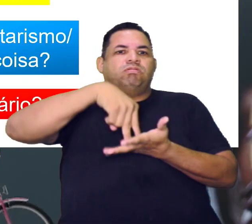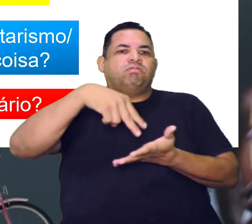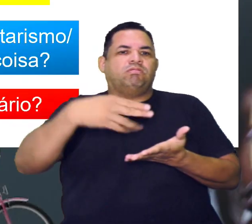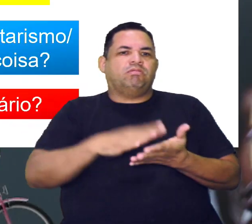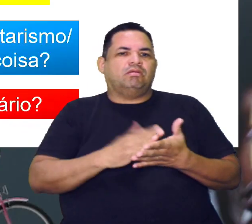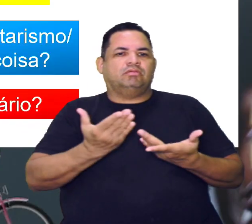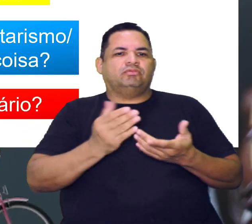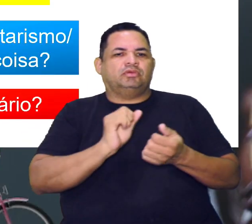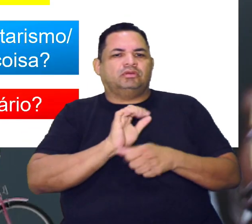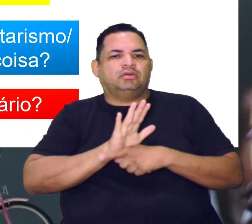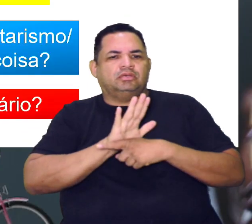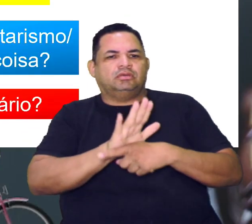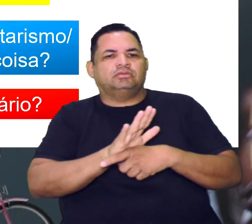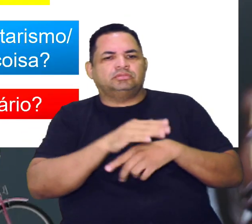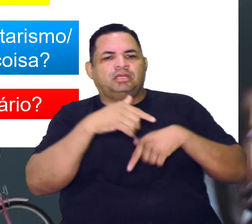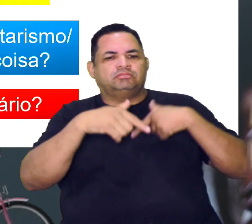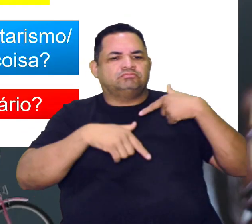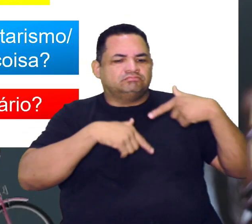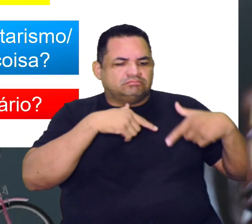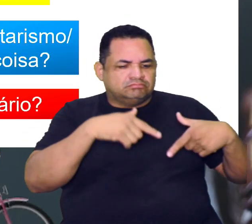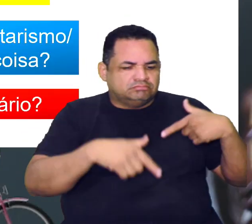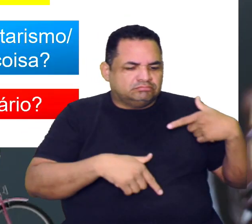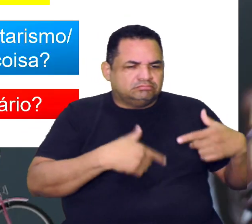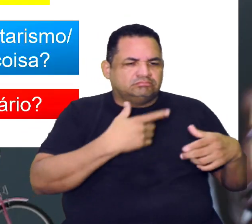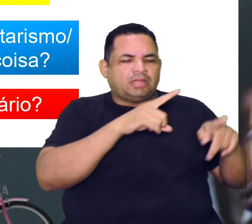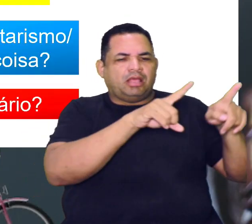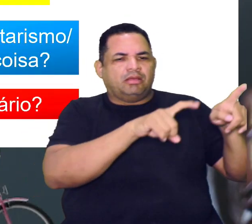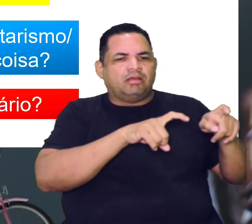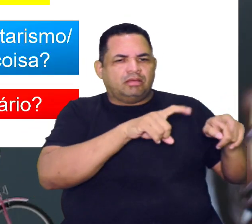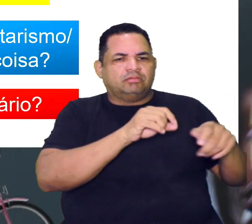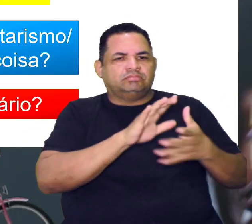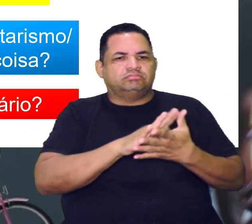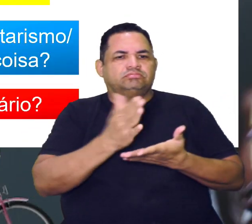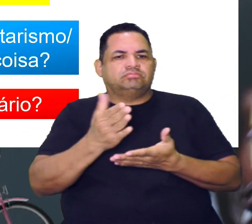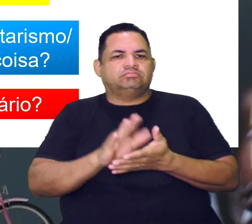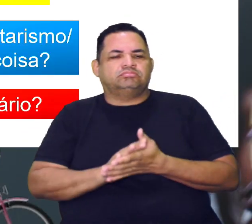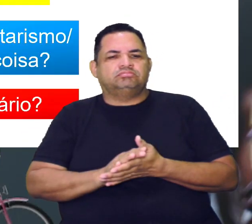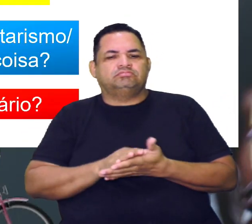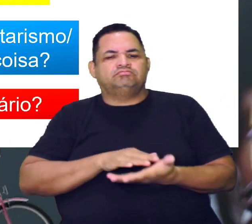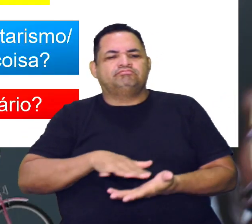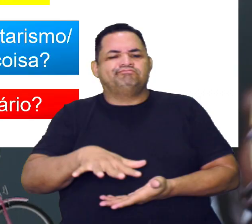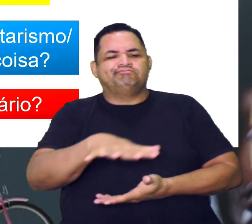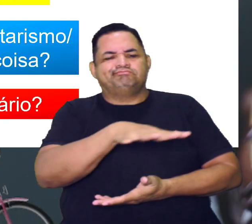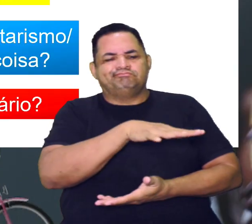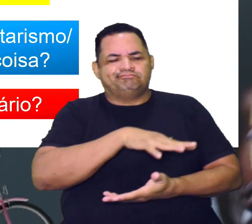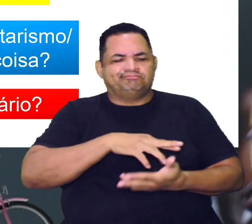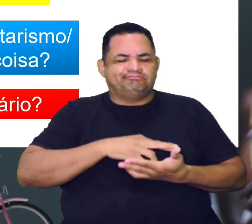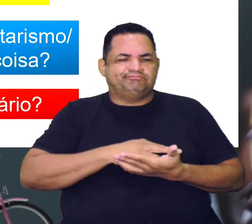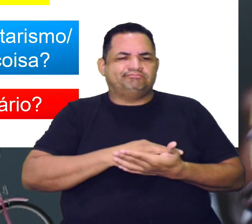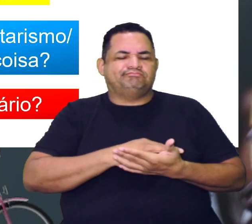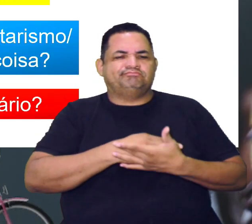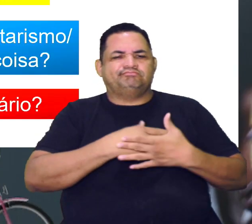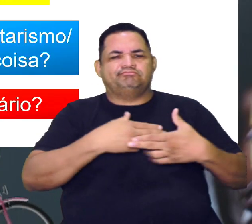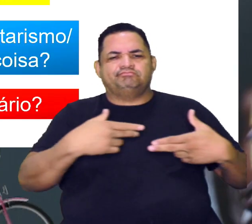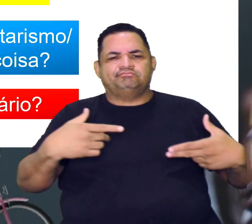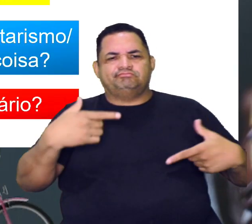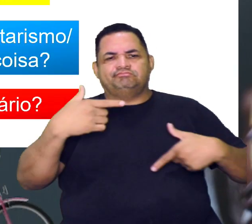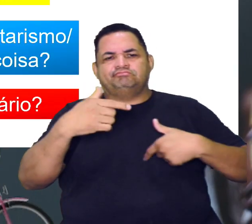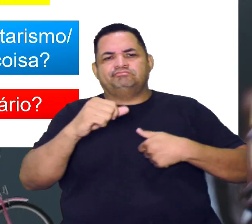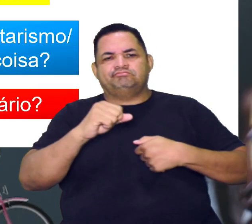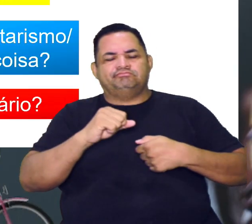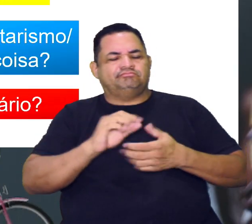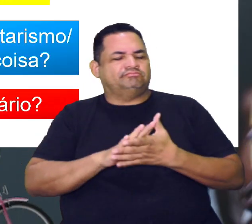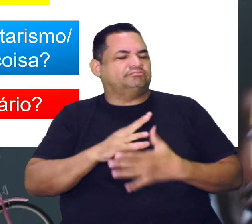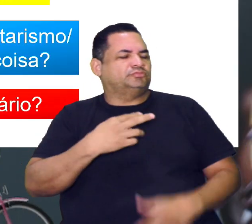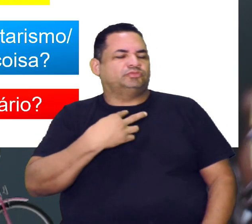ajudar com os maquinários, com a produção aqui da fazenda, do sítio, da chácara. Enfim, eu executo diversas atividades, eu